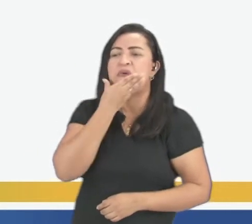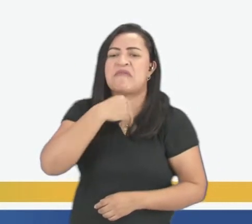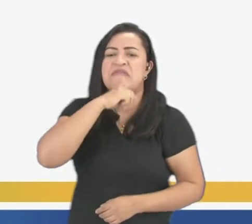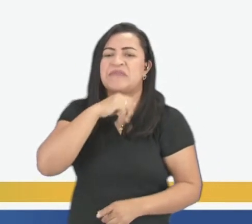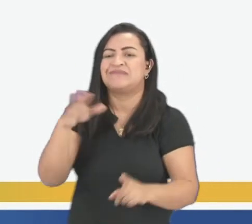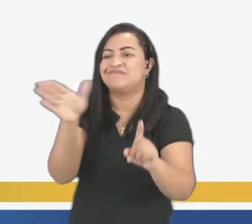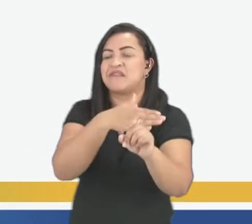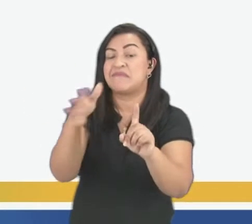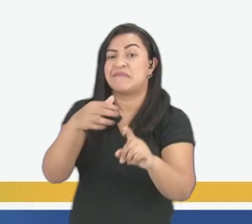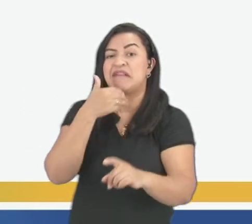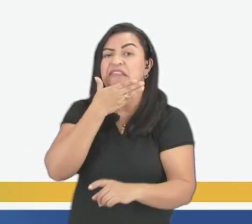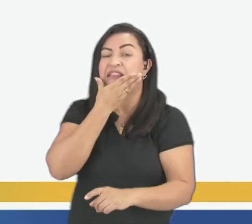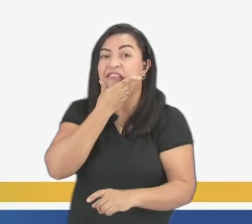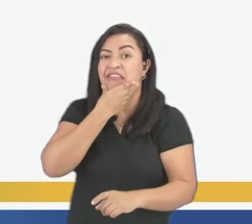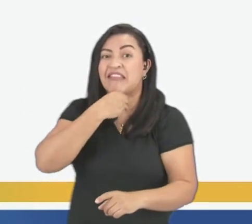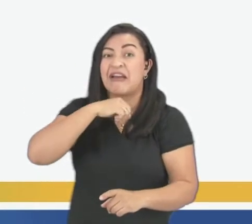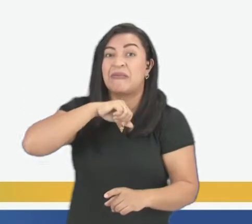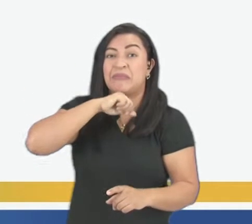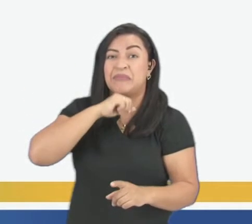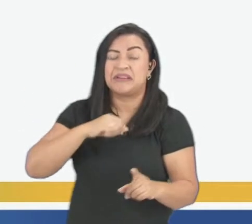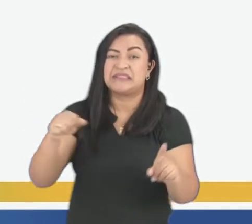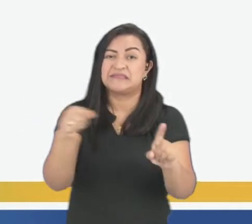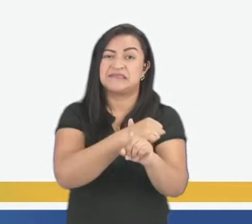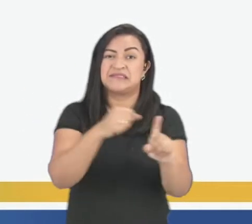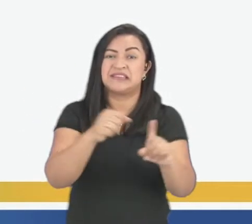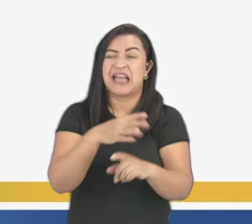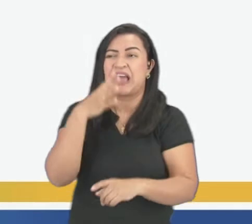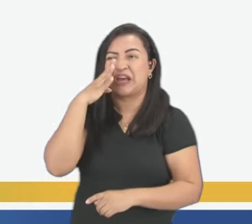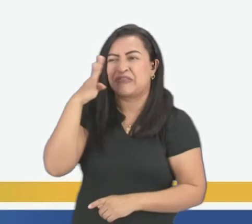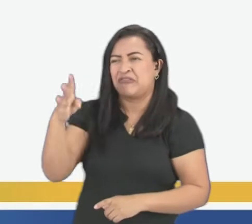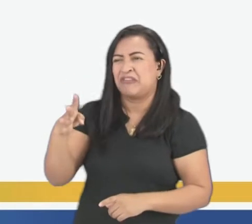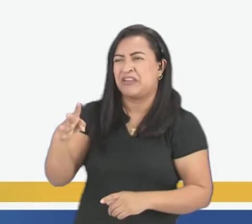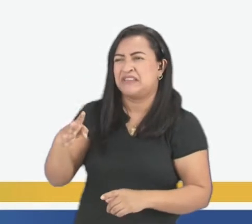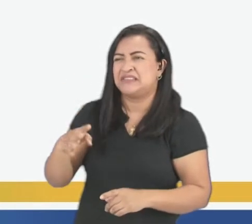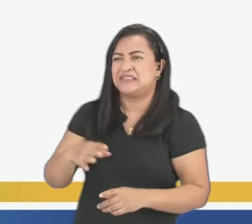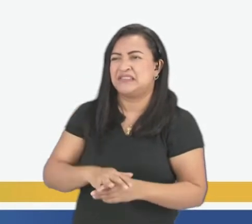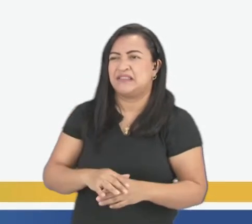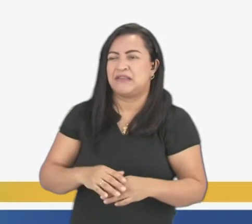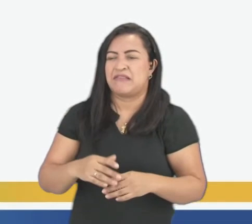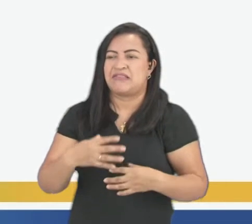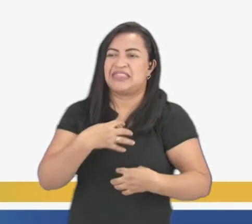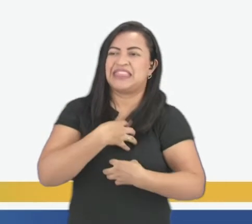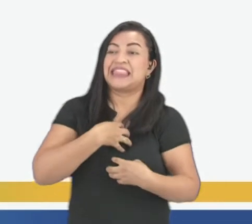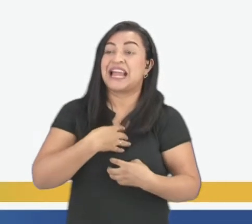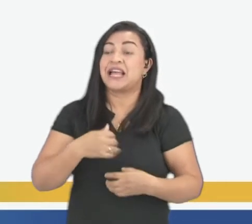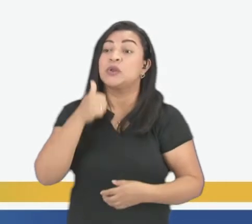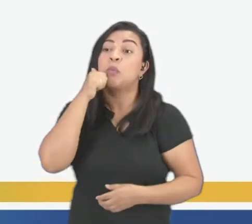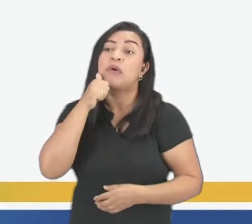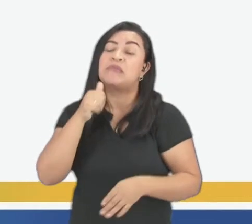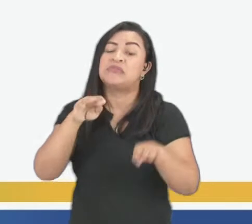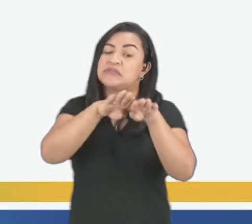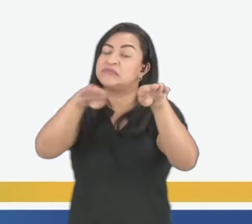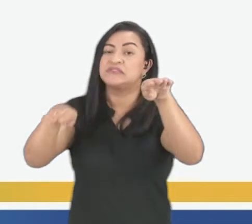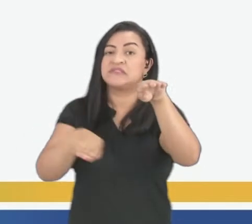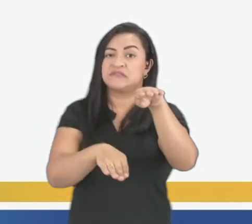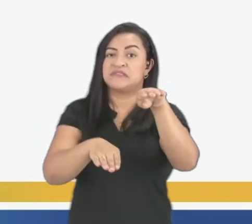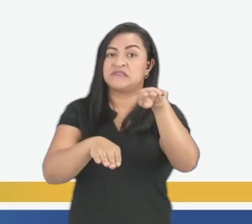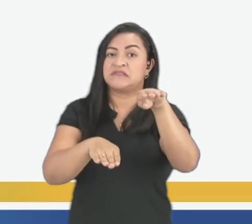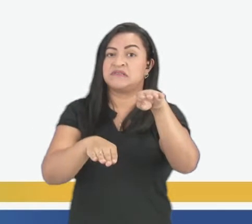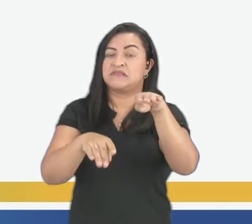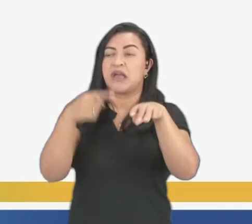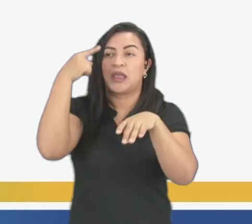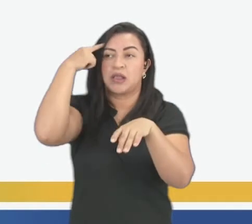ideia de estar tratando a mulher como um ser inferior, incapaz, e isso tem